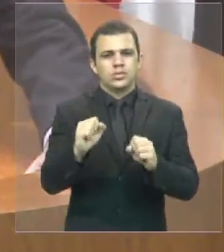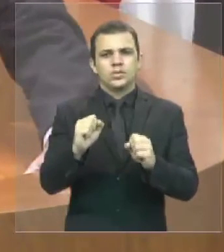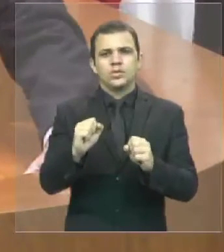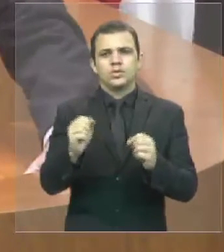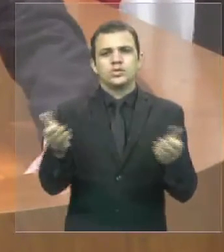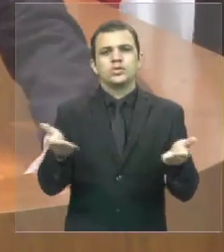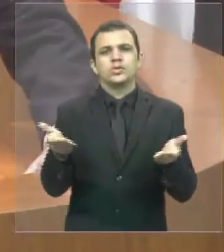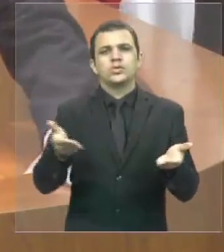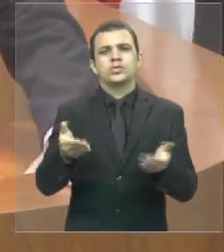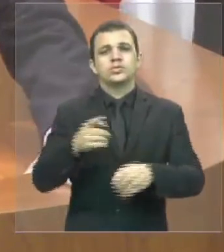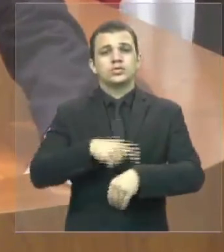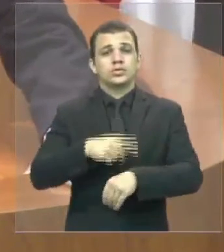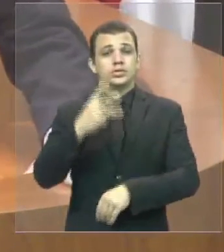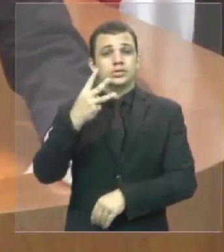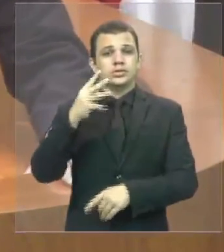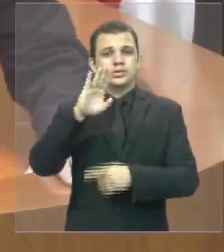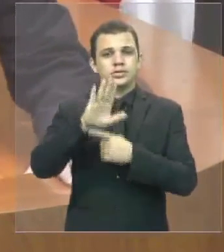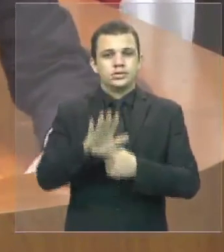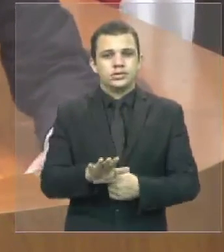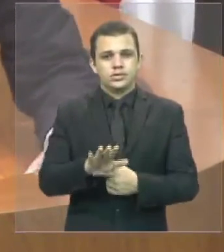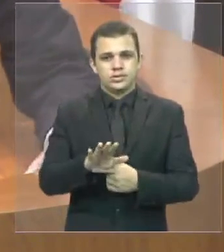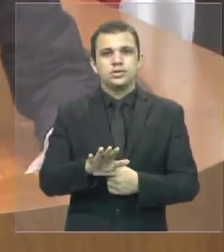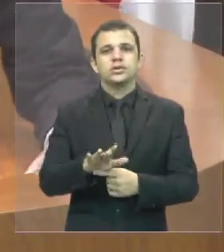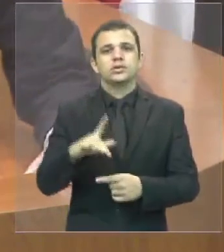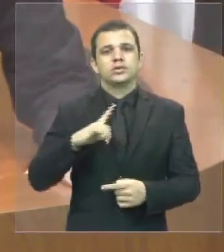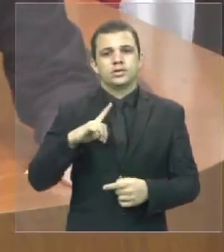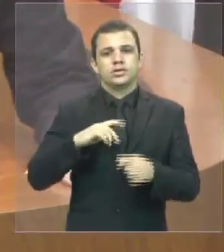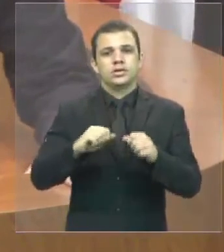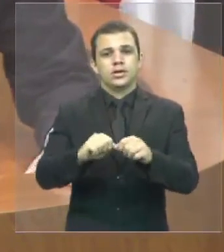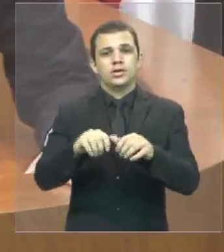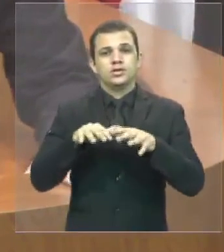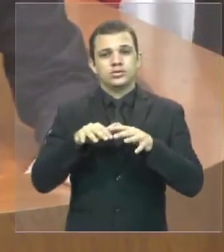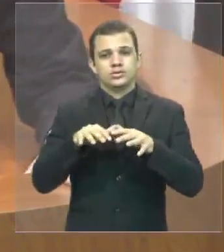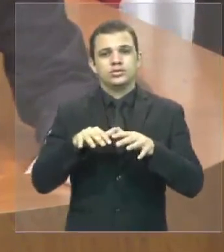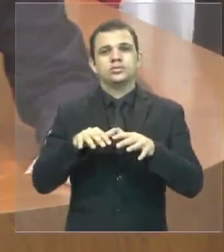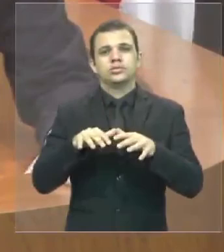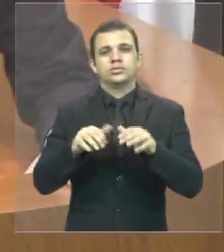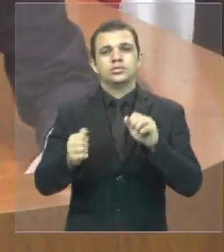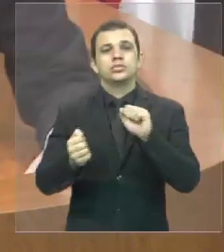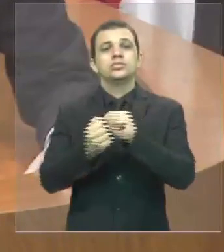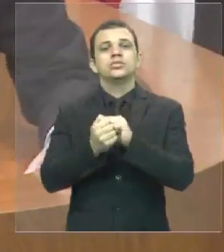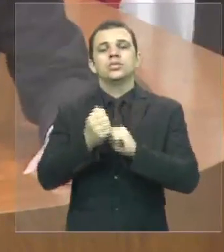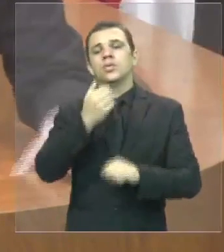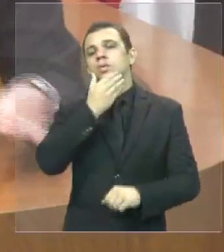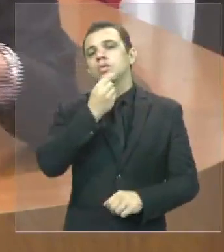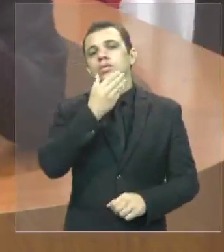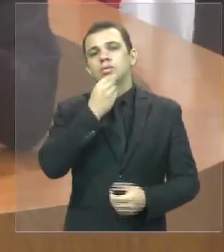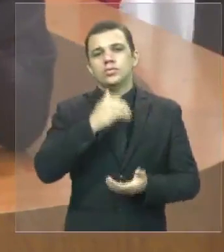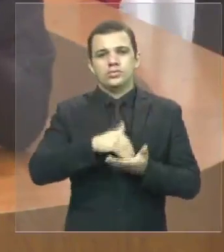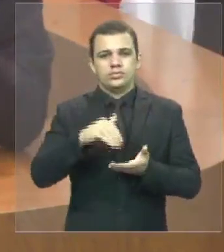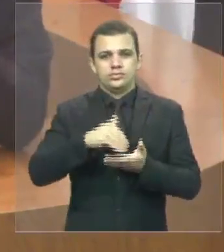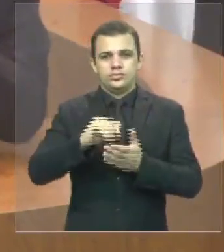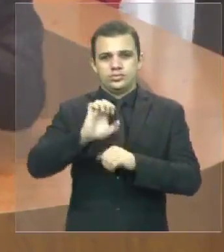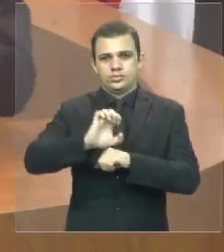15 horas, essa audiência com o secretário de Estado da Saúde. Era só isso, senhor presidente.